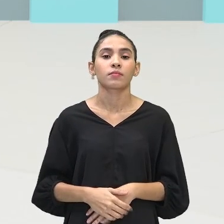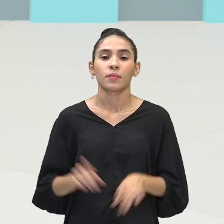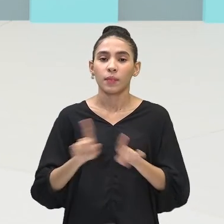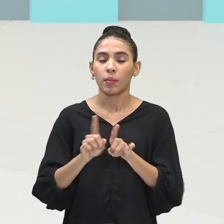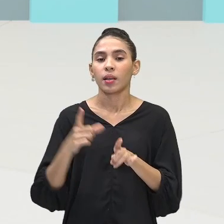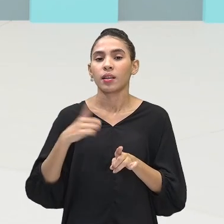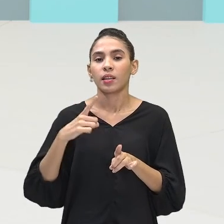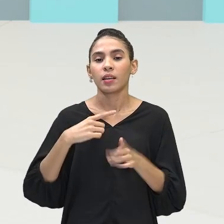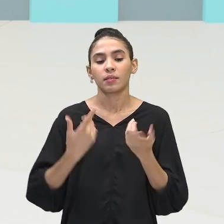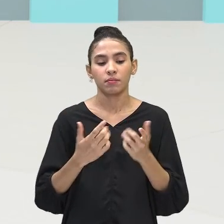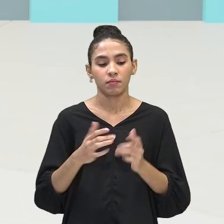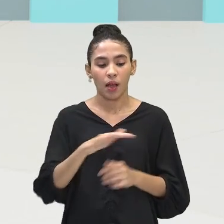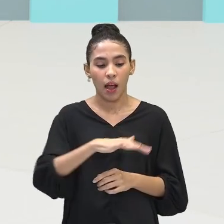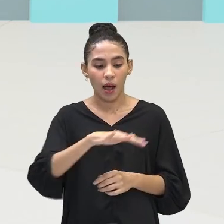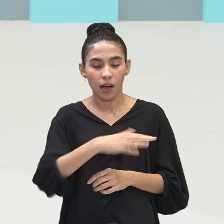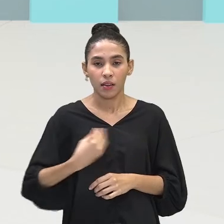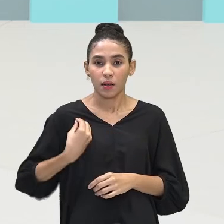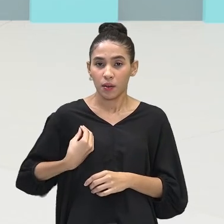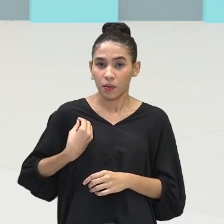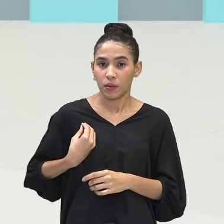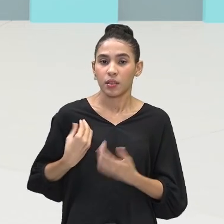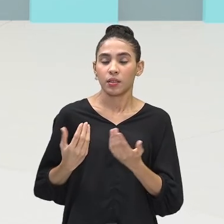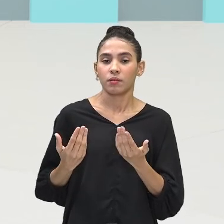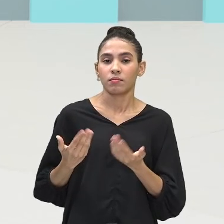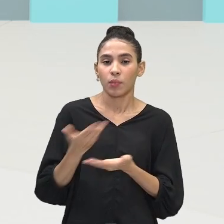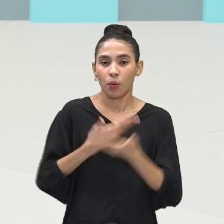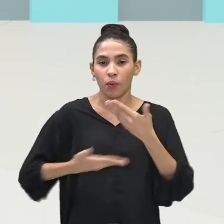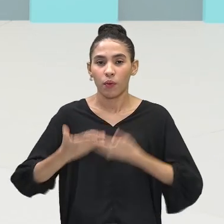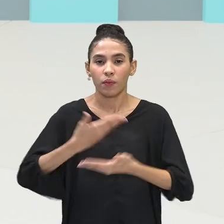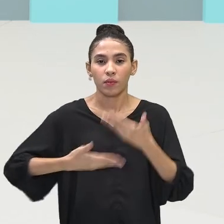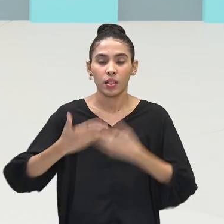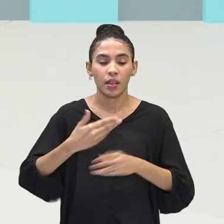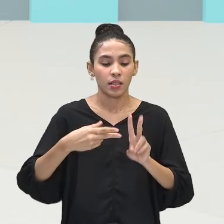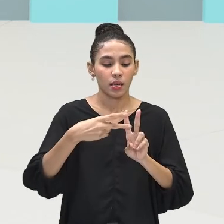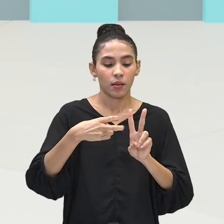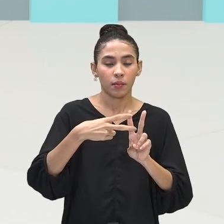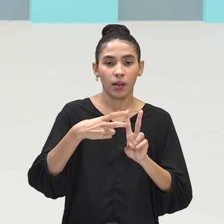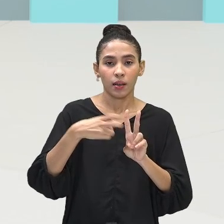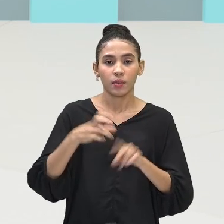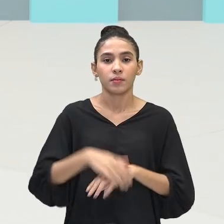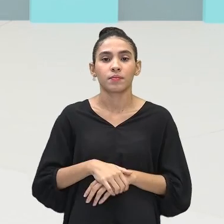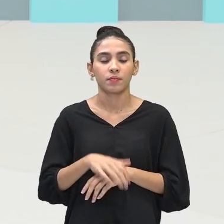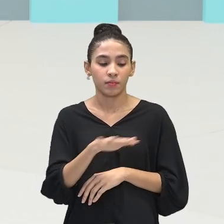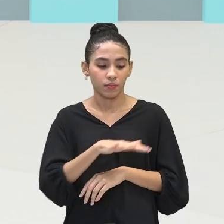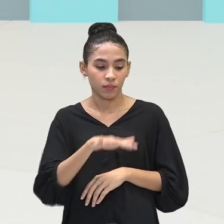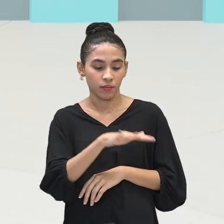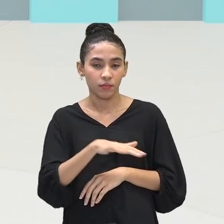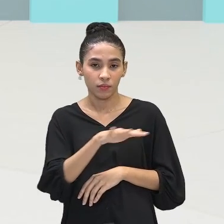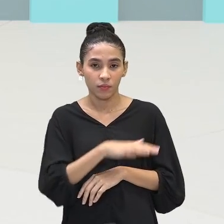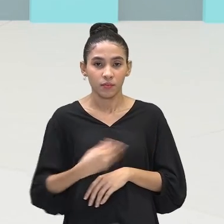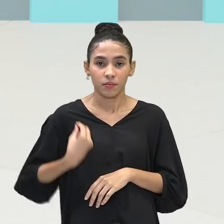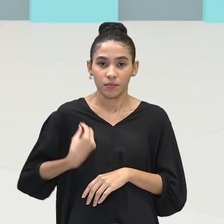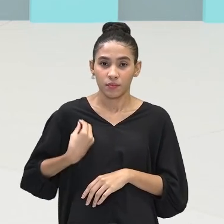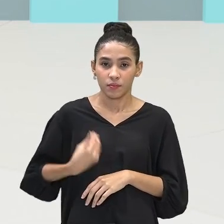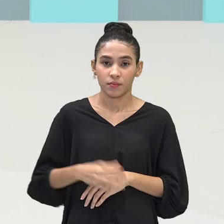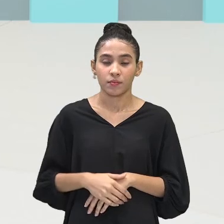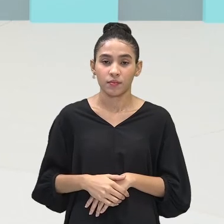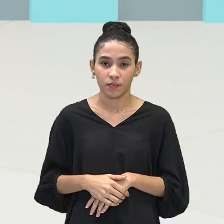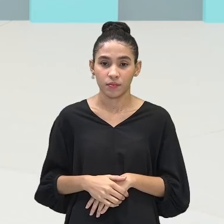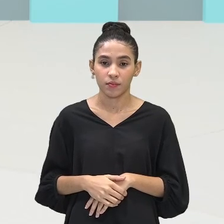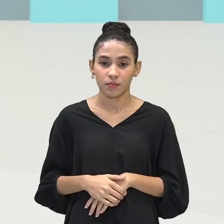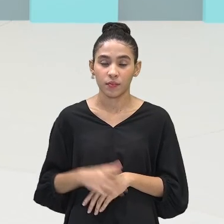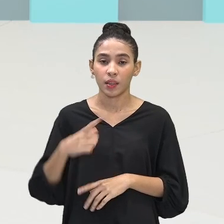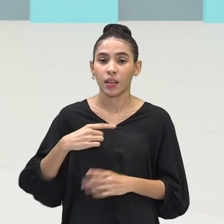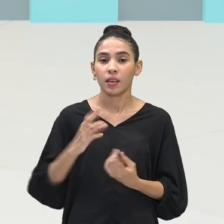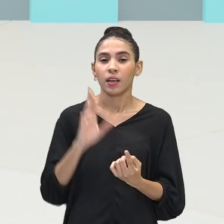essa exaltação, sobretudo da convivência ali dos indígenas, não é? Do ambiente em que eles vivem. E ele faz essa